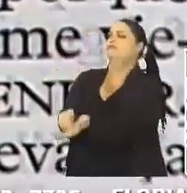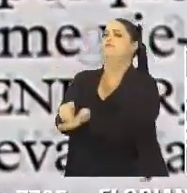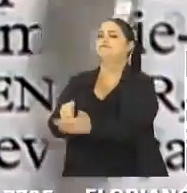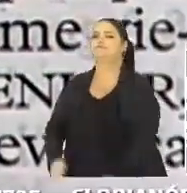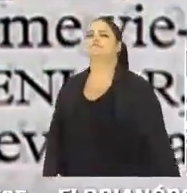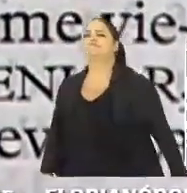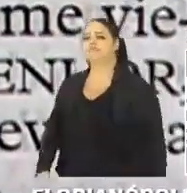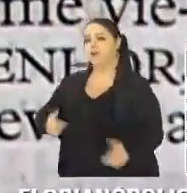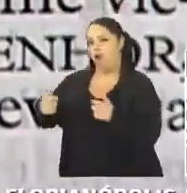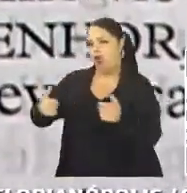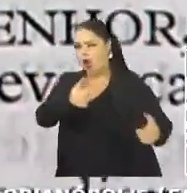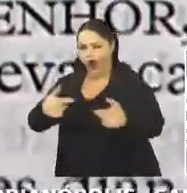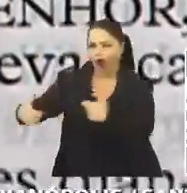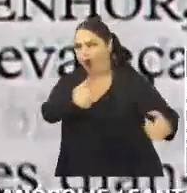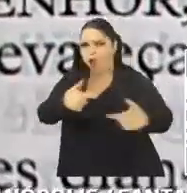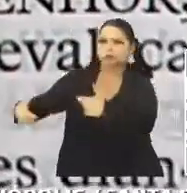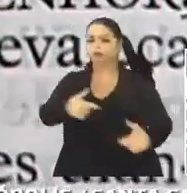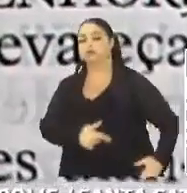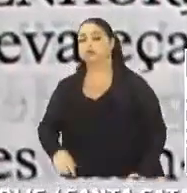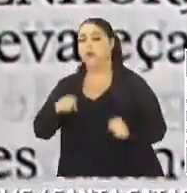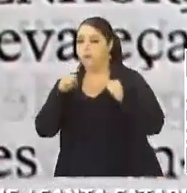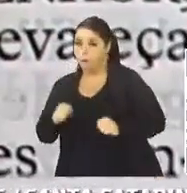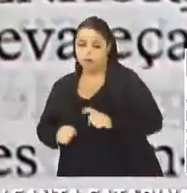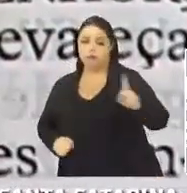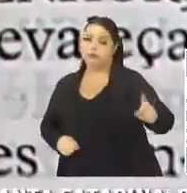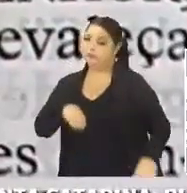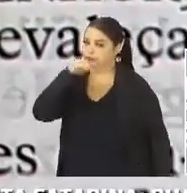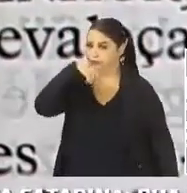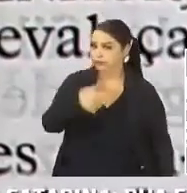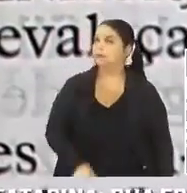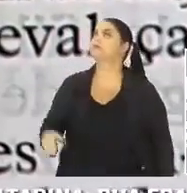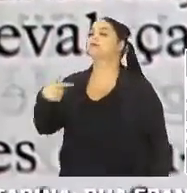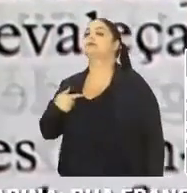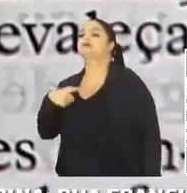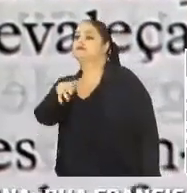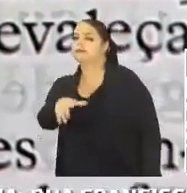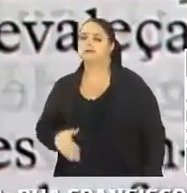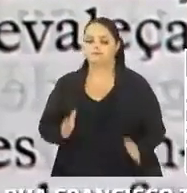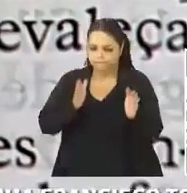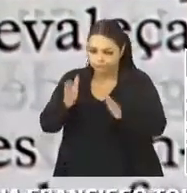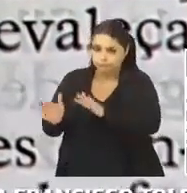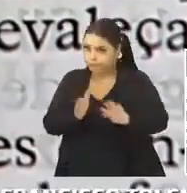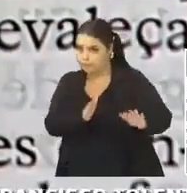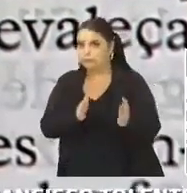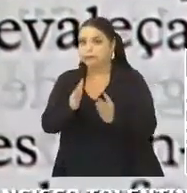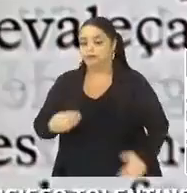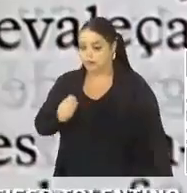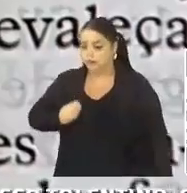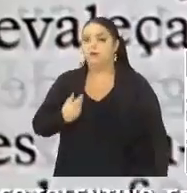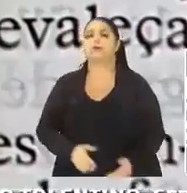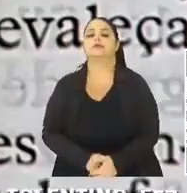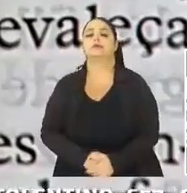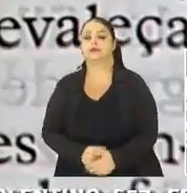numa batalha entre o poderoso e o fraco. De repente você está numa fase da vida que